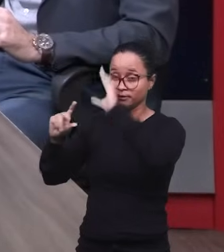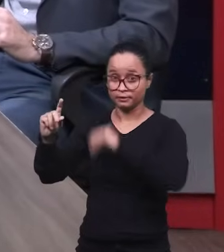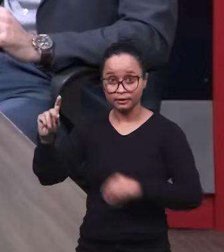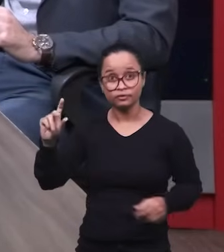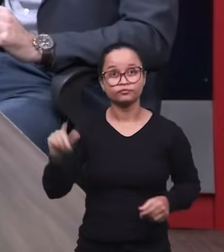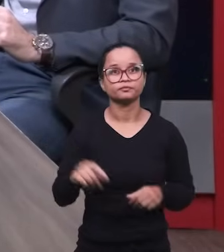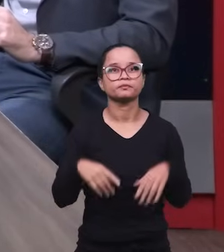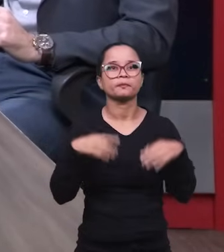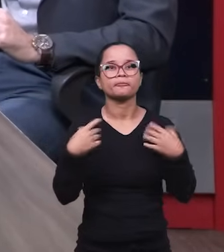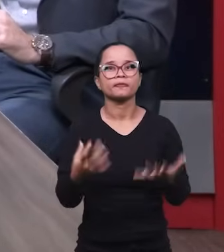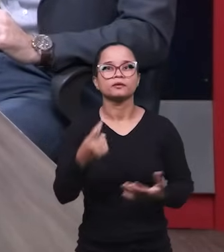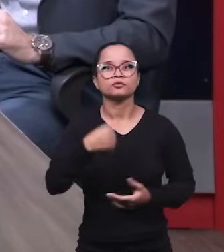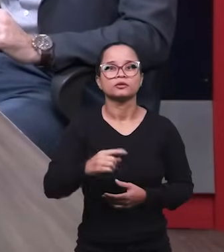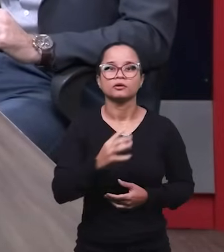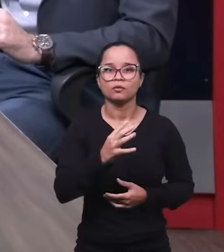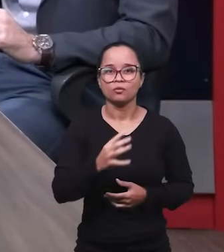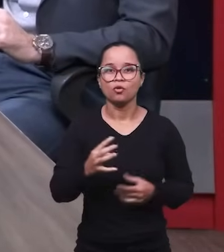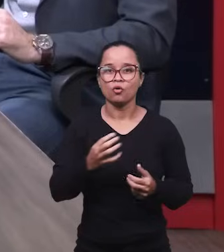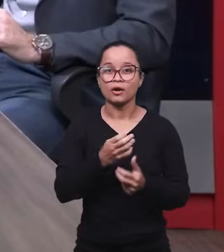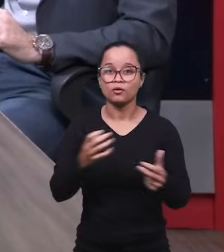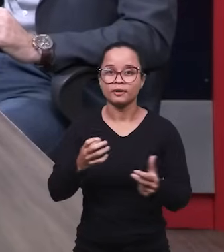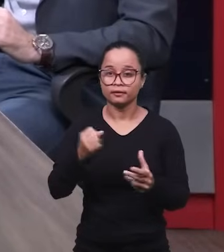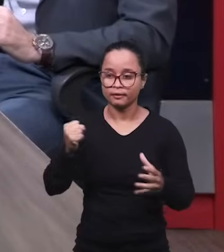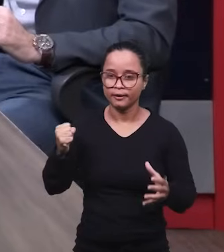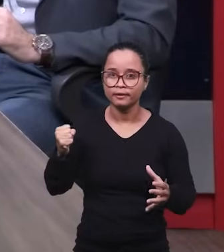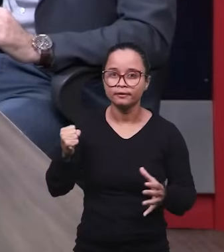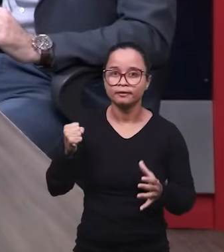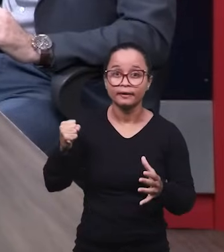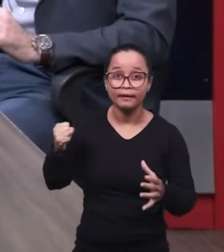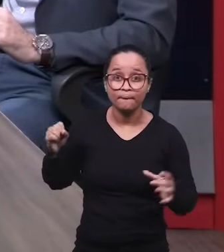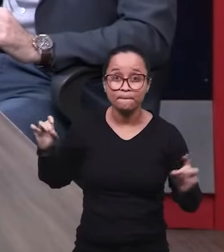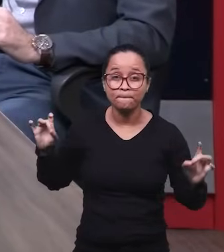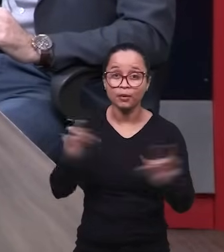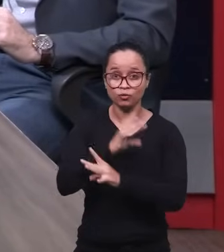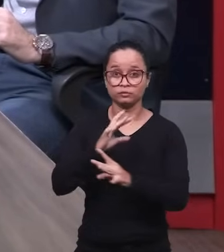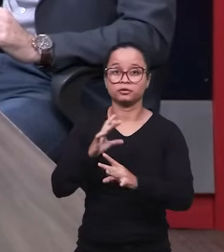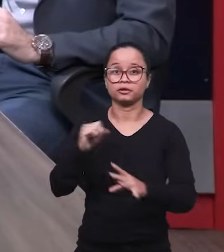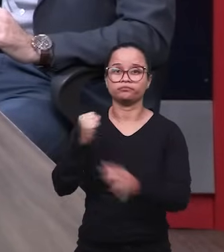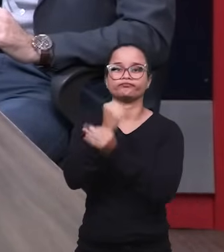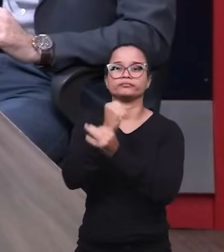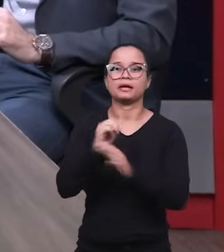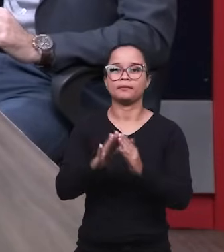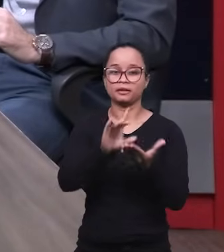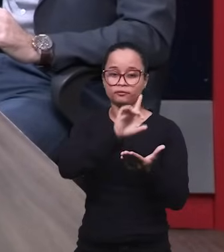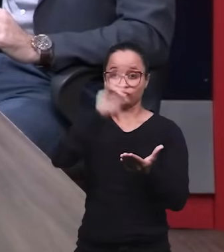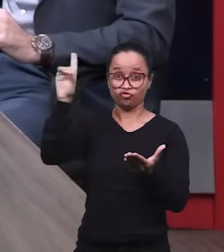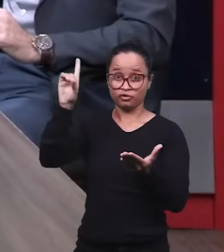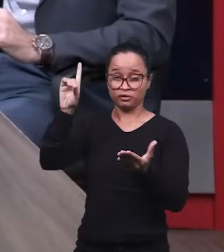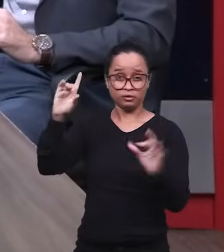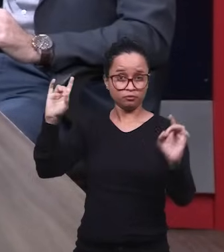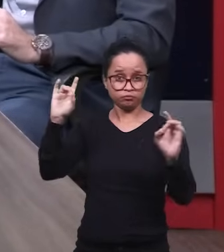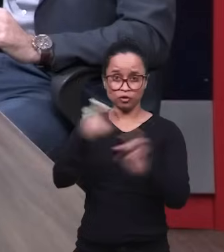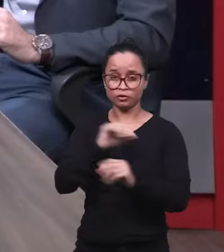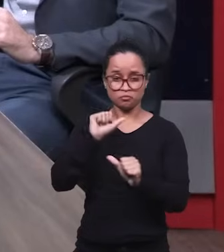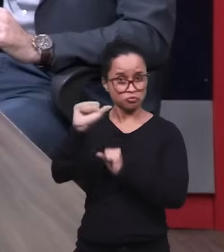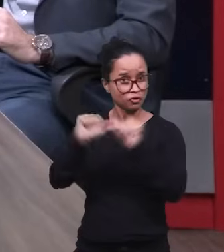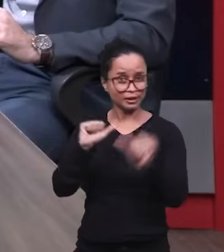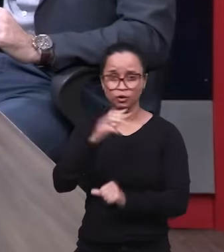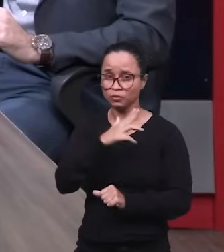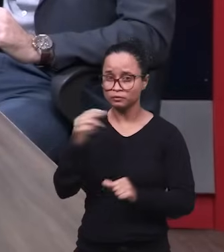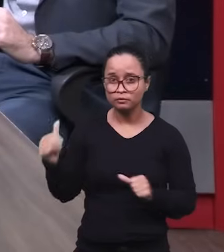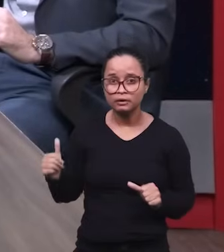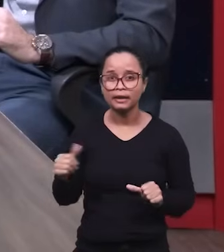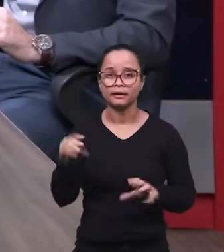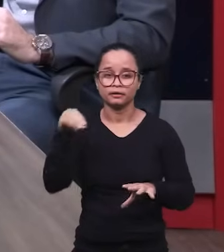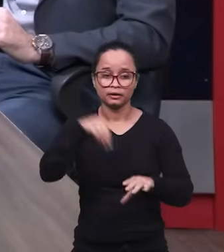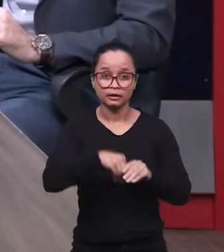né? Nós temos coisas absolutas. Por exemplo, a palavra de Deus ela é absoluta. Ela está nesse universo